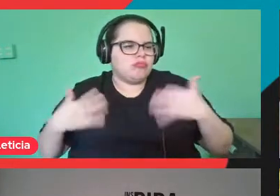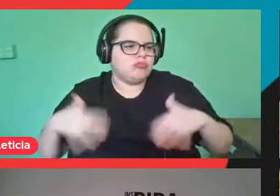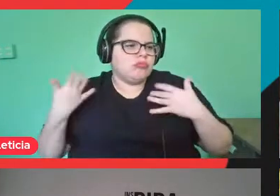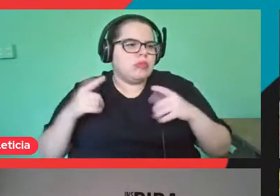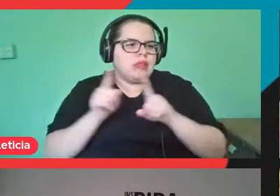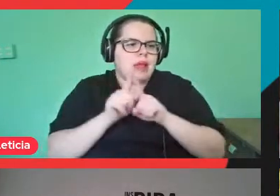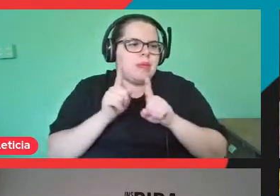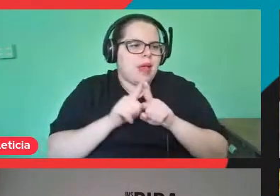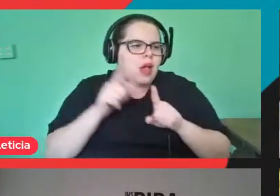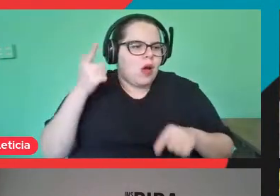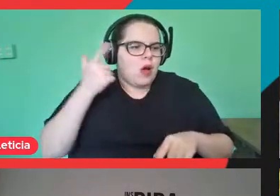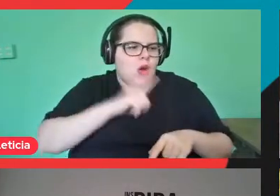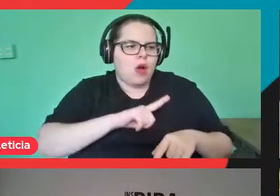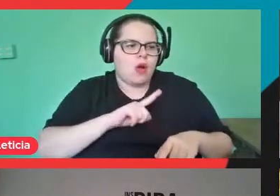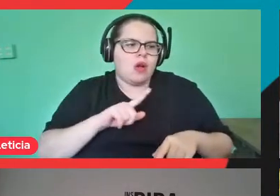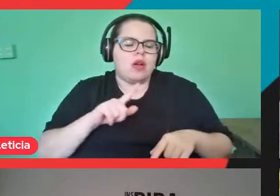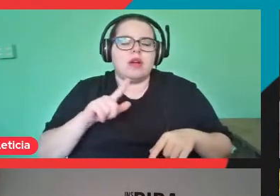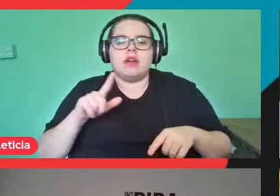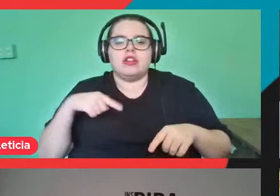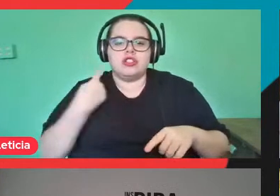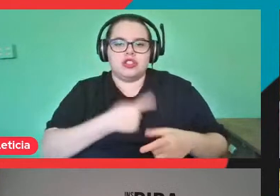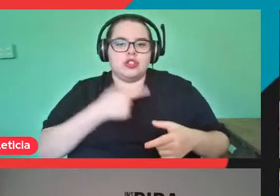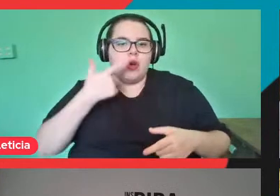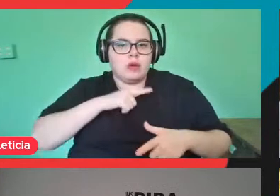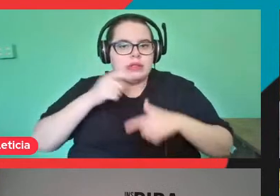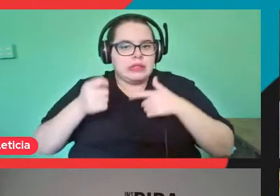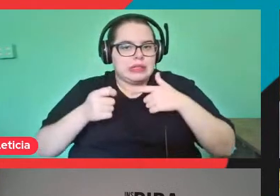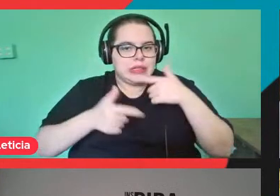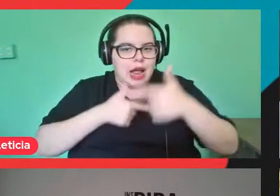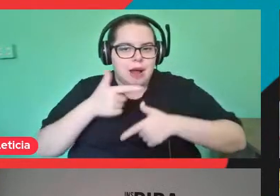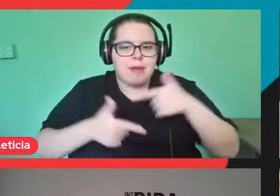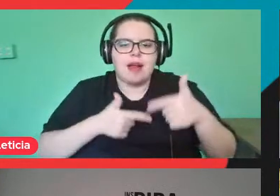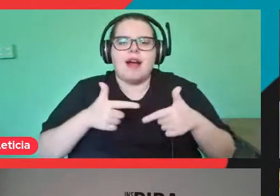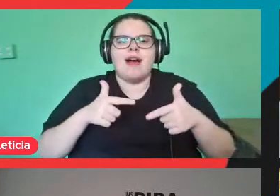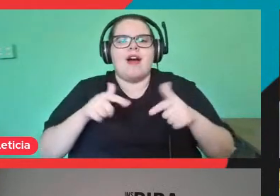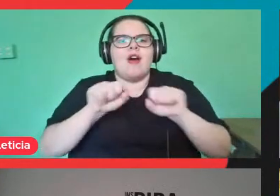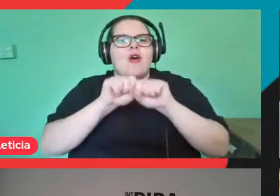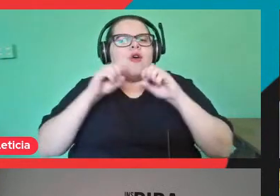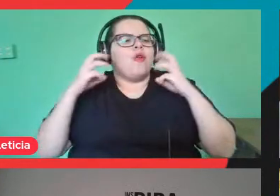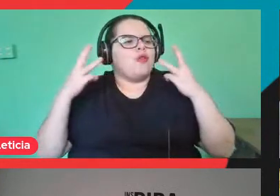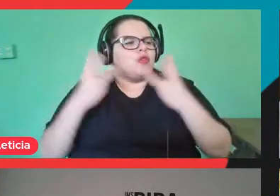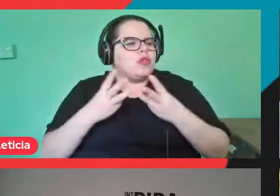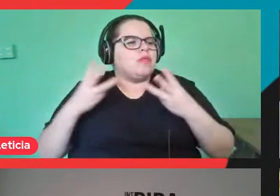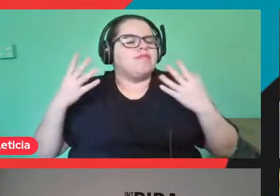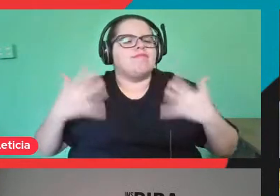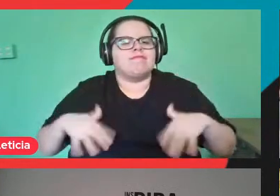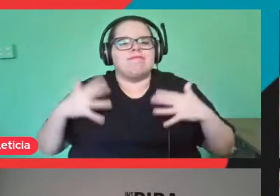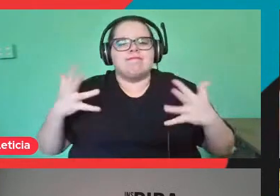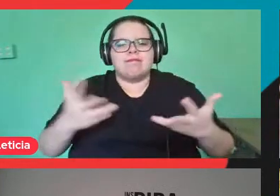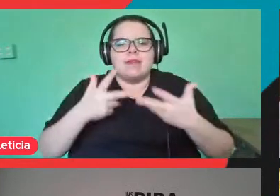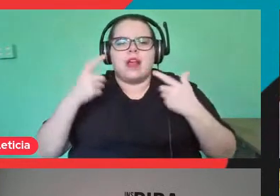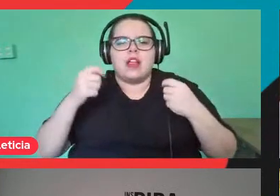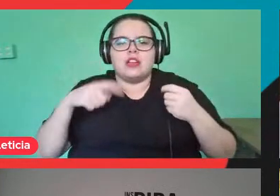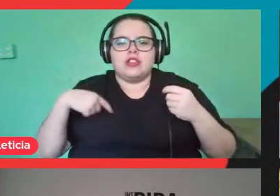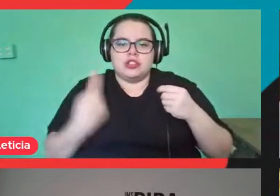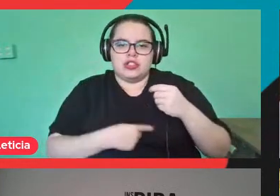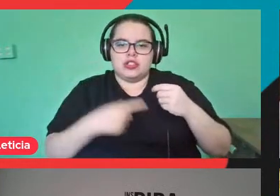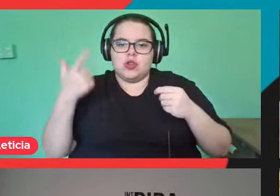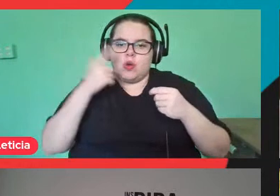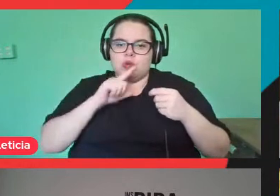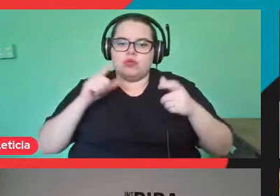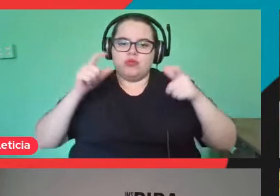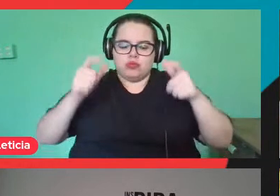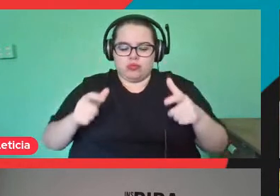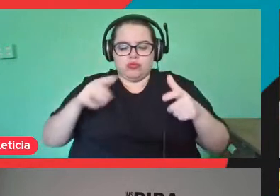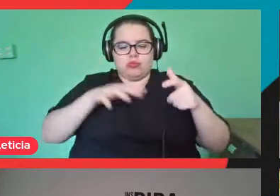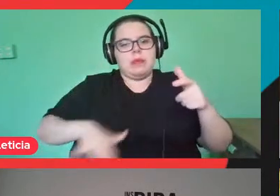conseguir efetivamente trabalhar isso. E o workshop é totalmente voltado para isso. Para que a gente, é um espaço seguro para que a